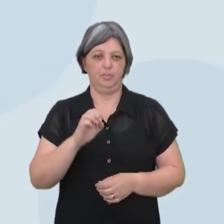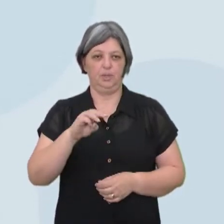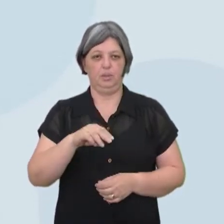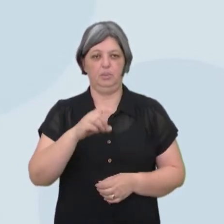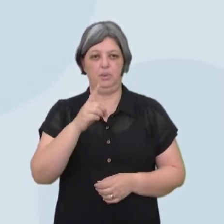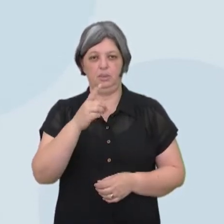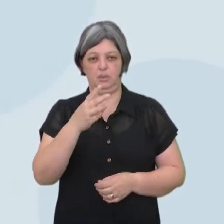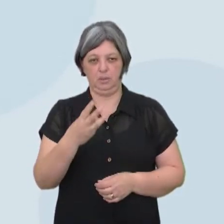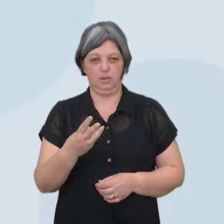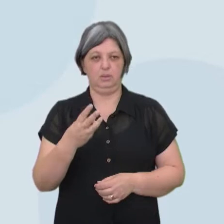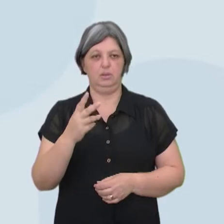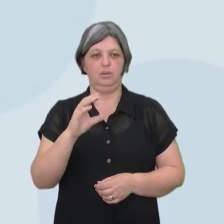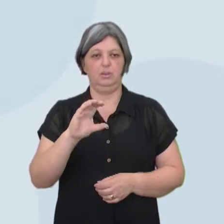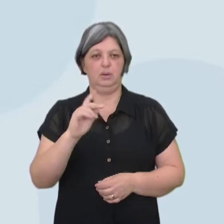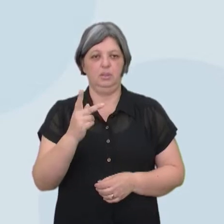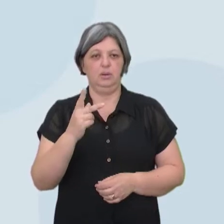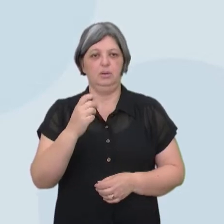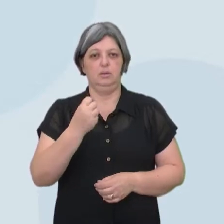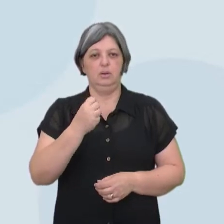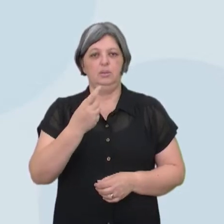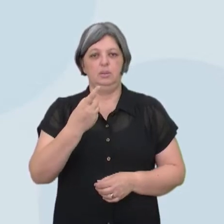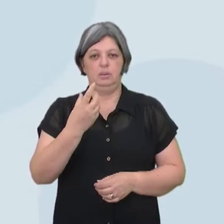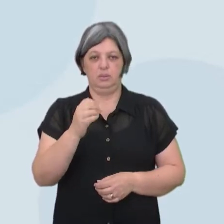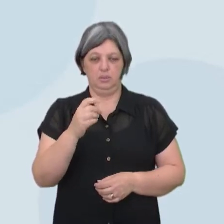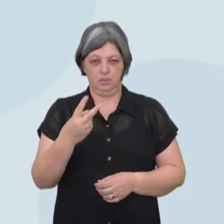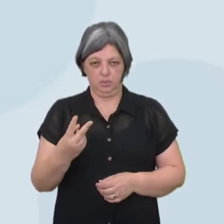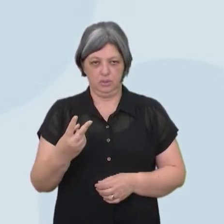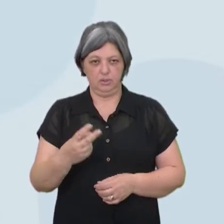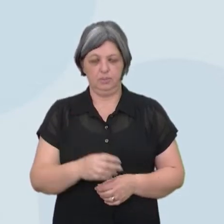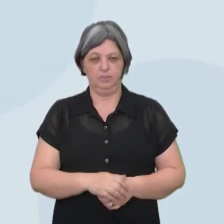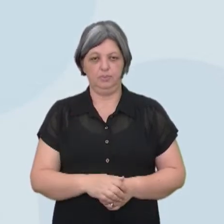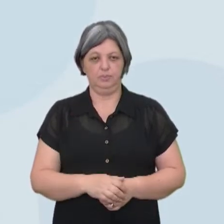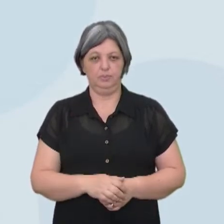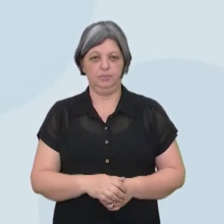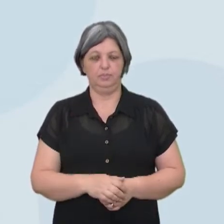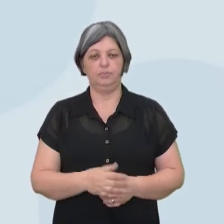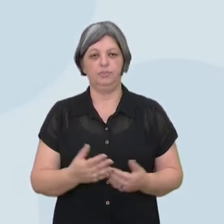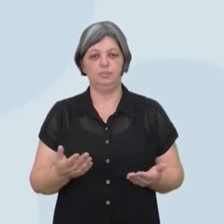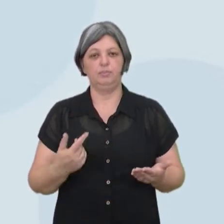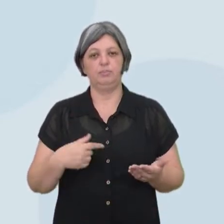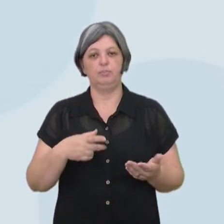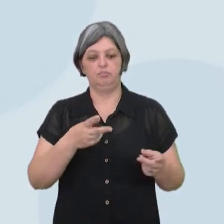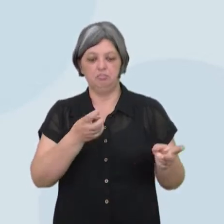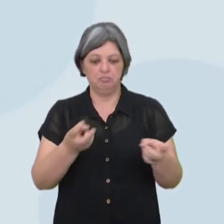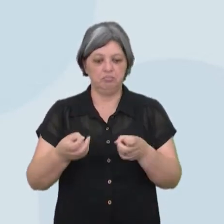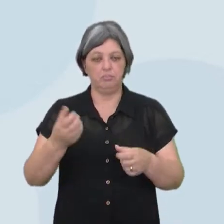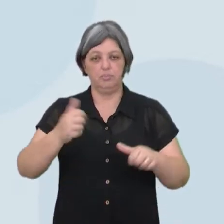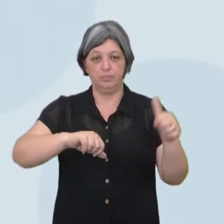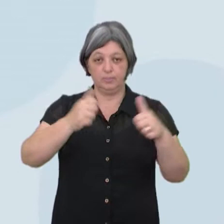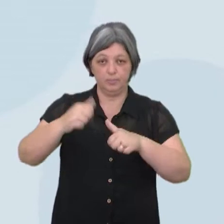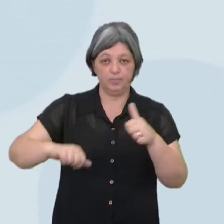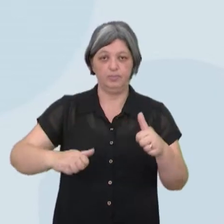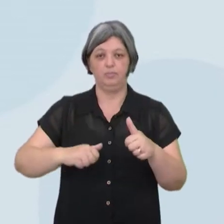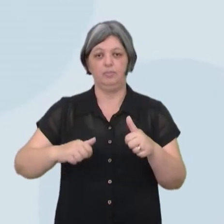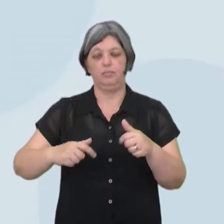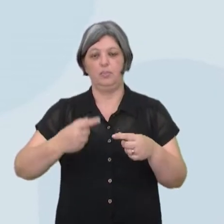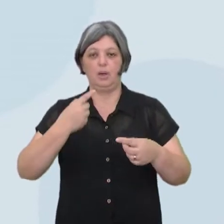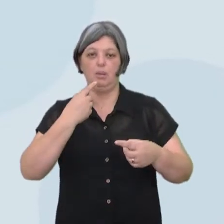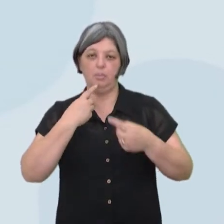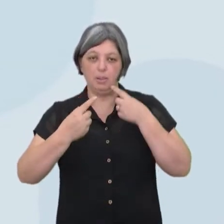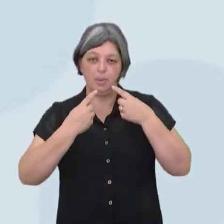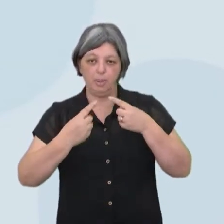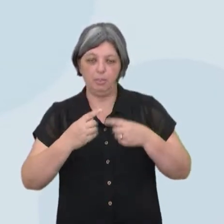EM 13 CHS 102, aonde a gente identifica, analisa e discute